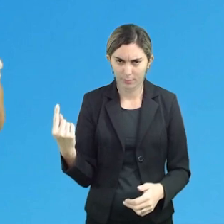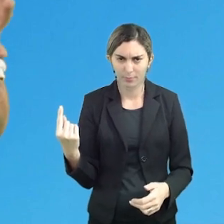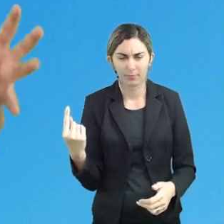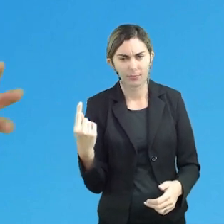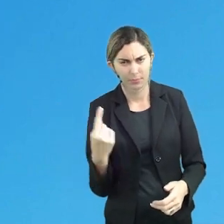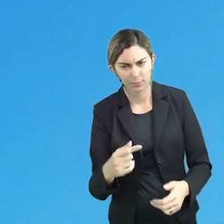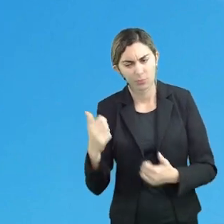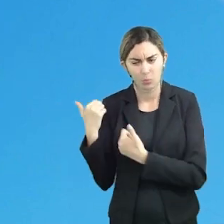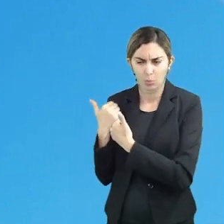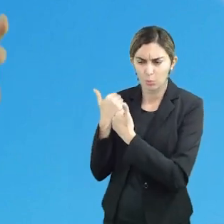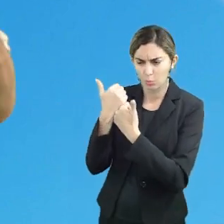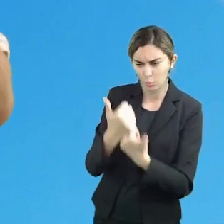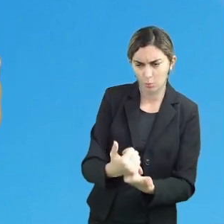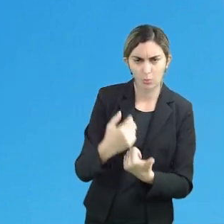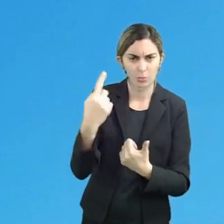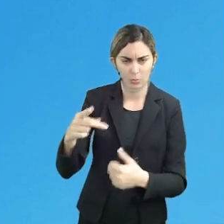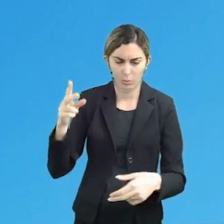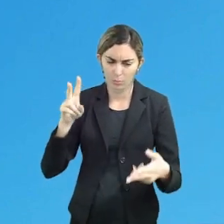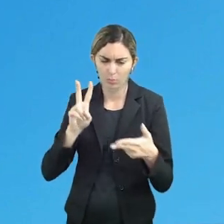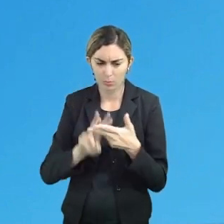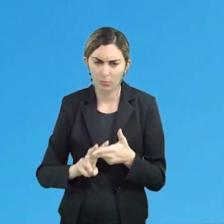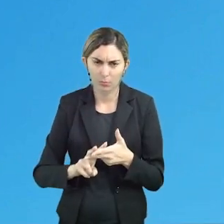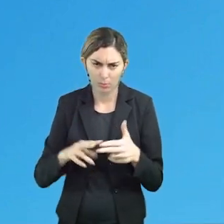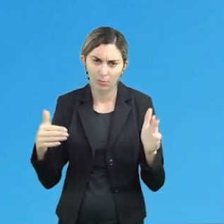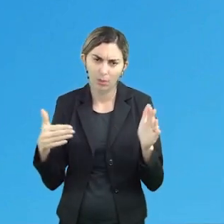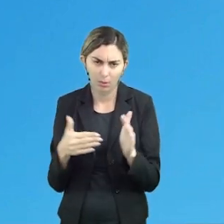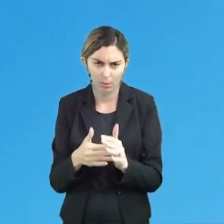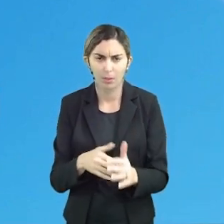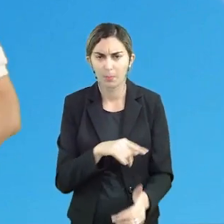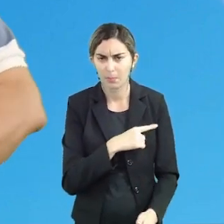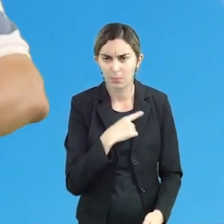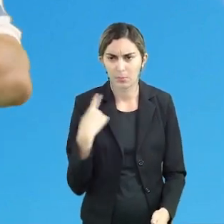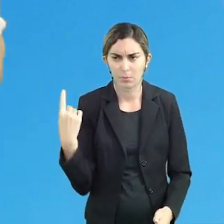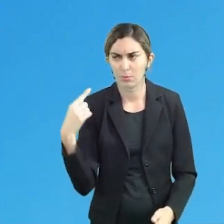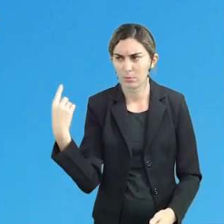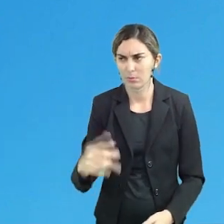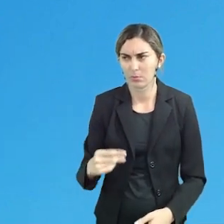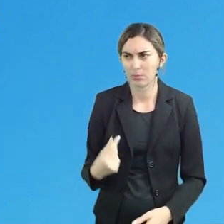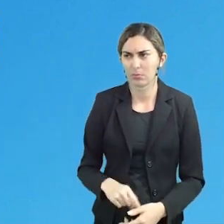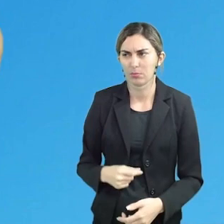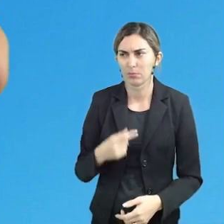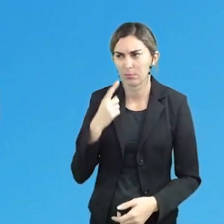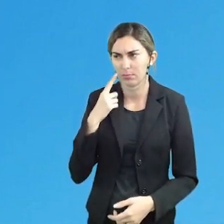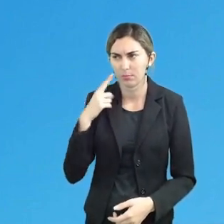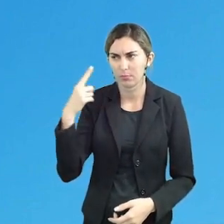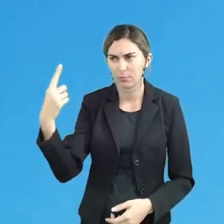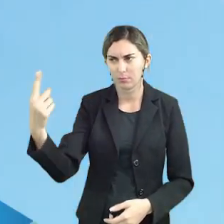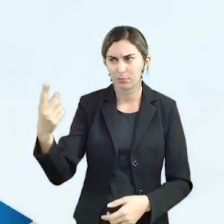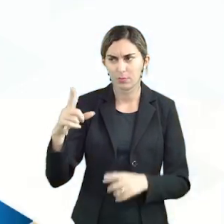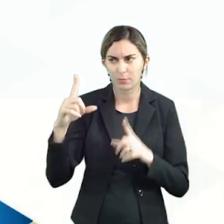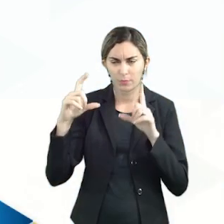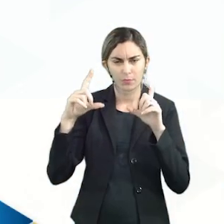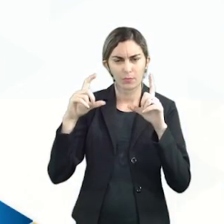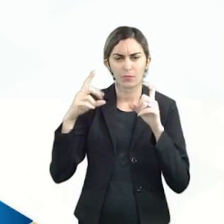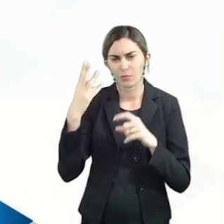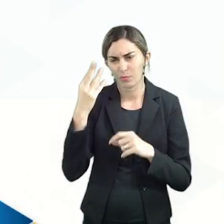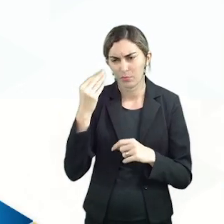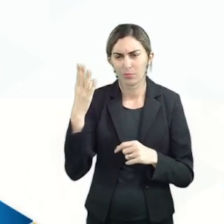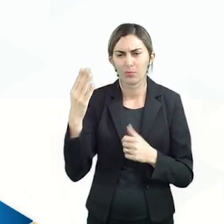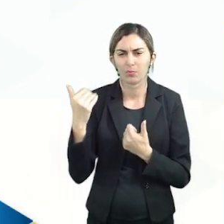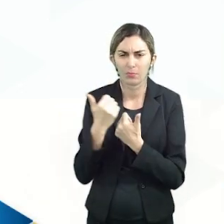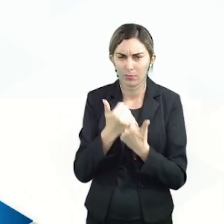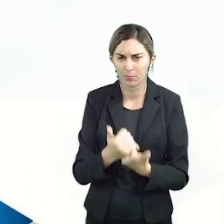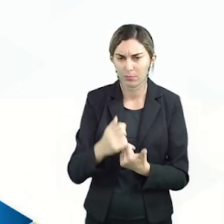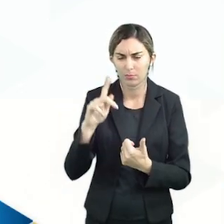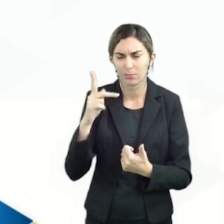atenção, o assessor dele foi preso e torturado até a morte. Olha aí na tela uma fotografia do